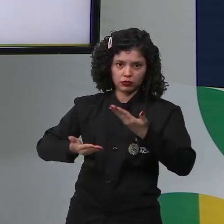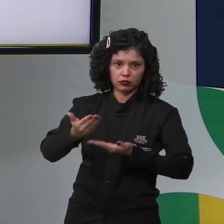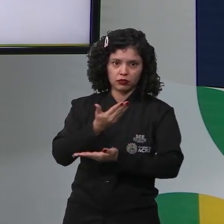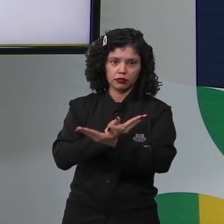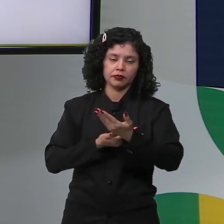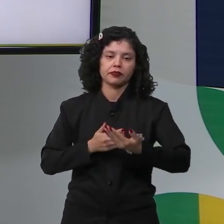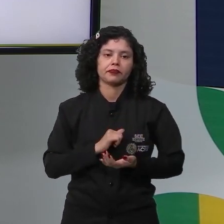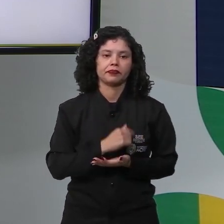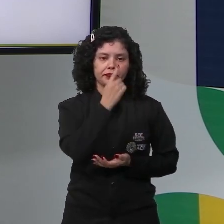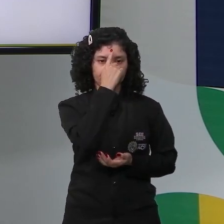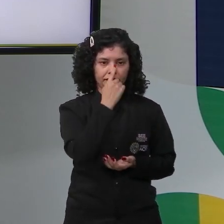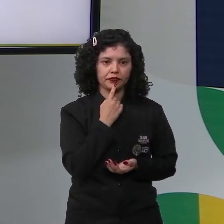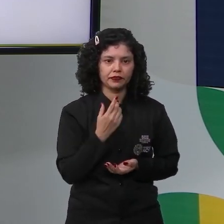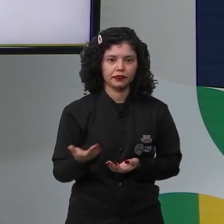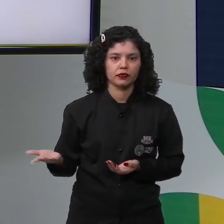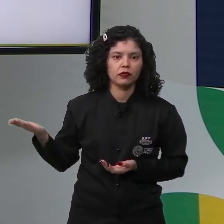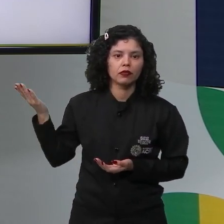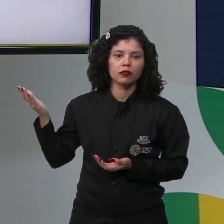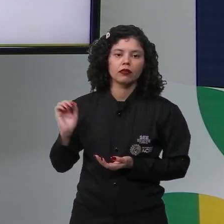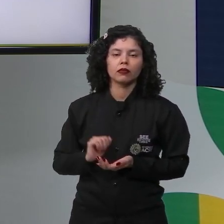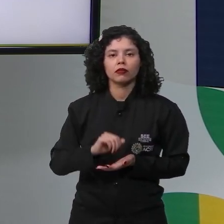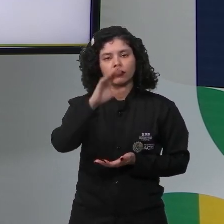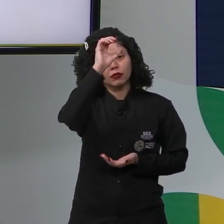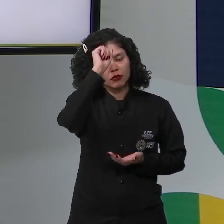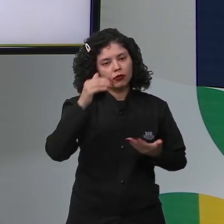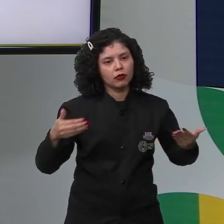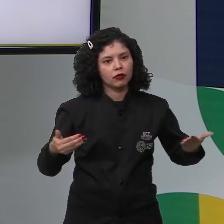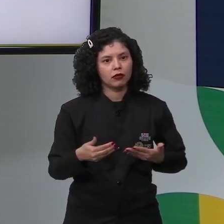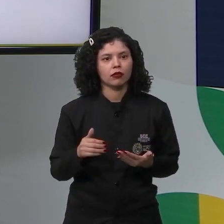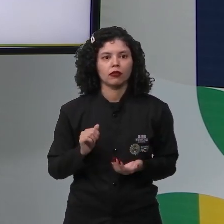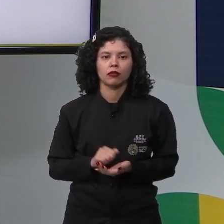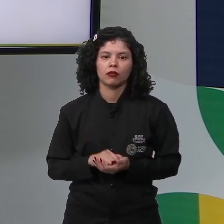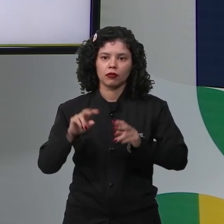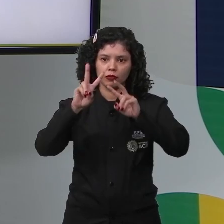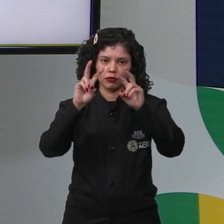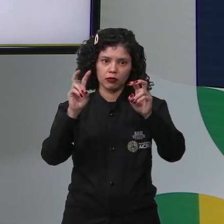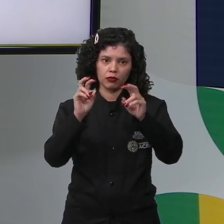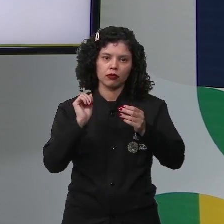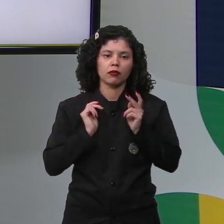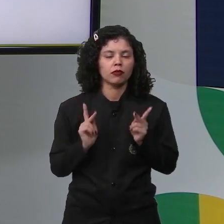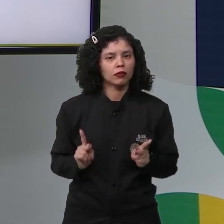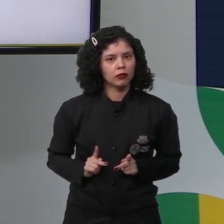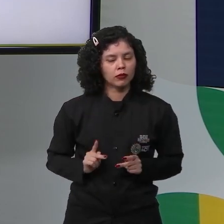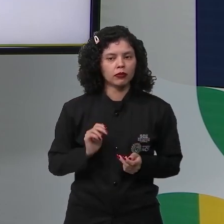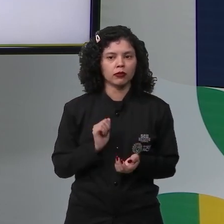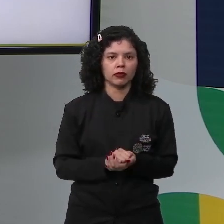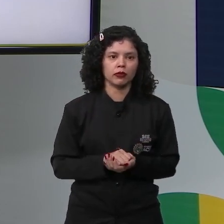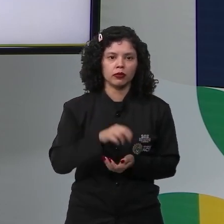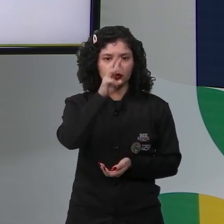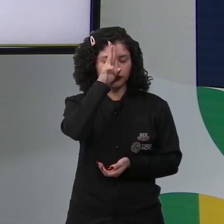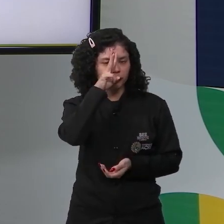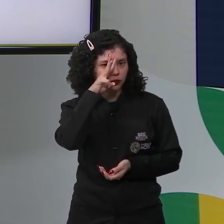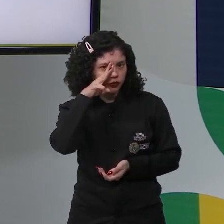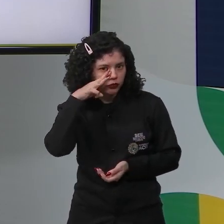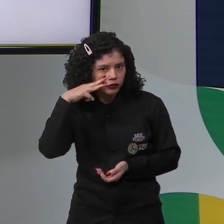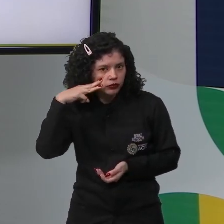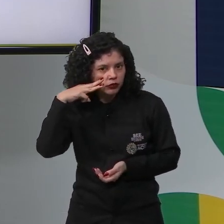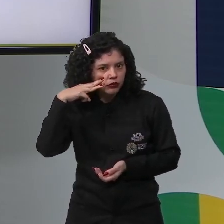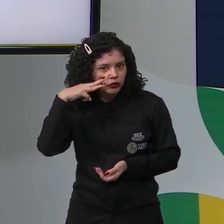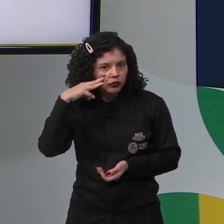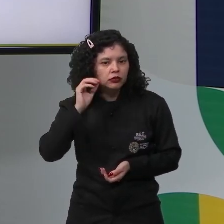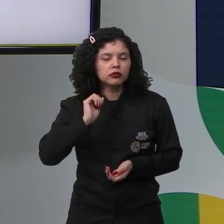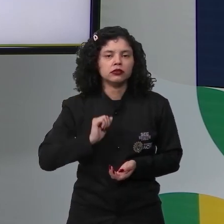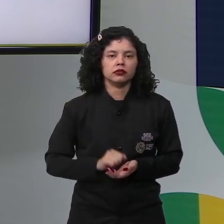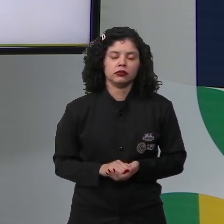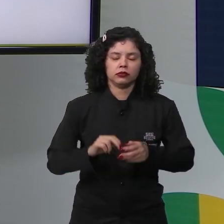retomar a imagem para nós aprendermos agora a respeito do posicionamento de Karl Marx a